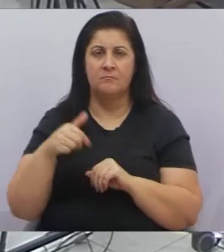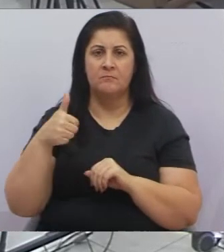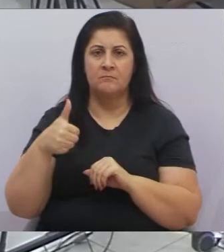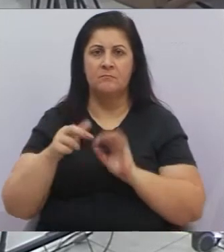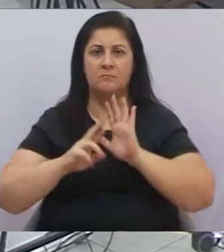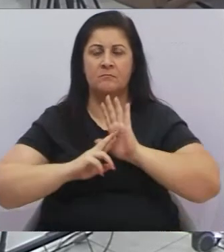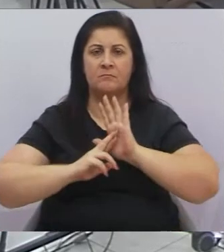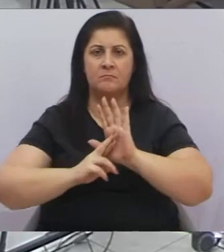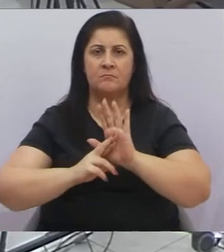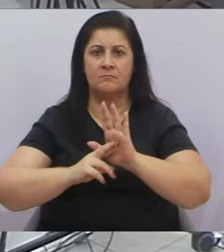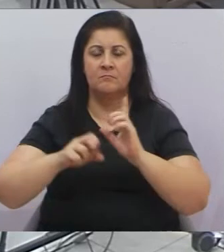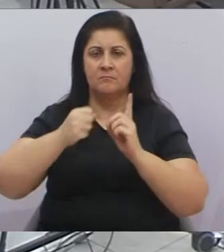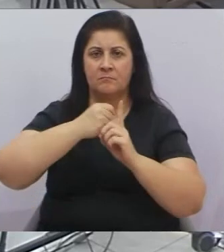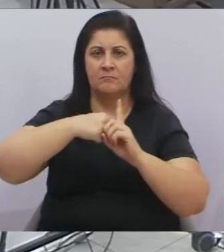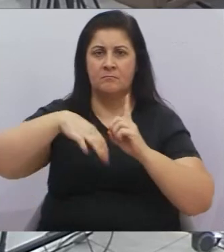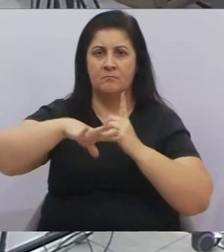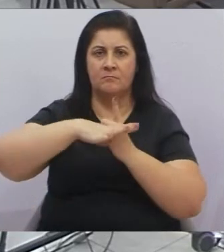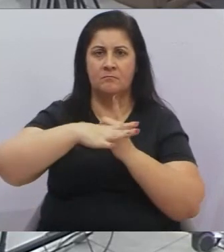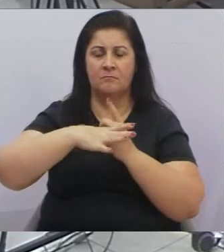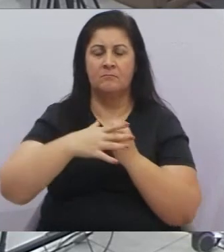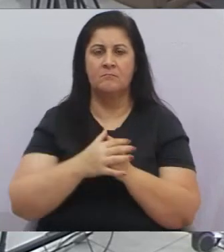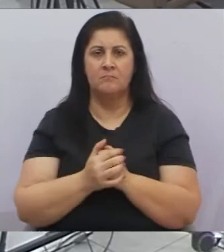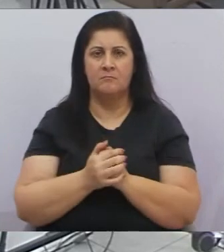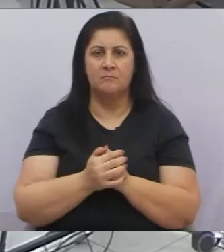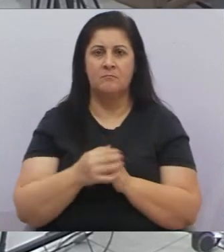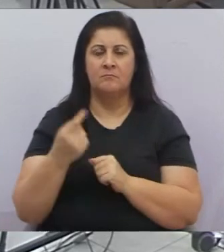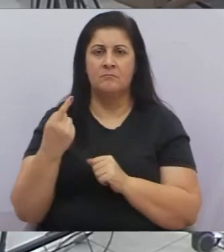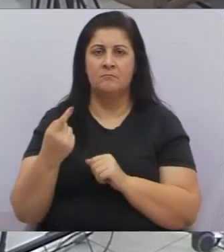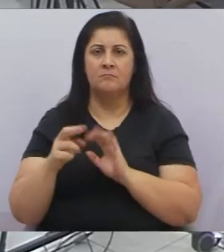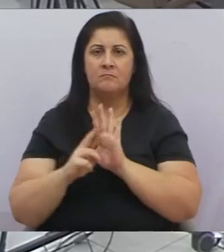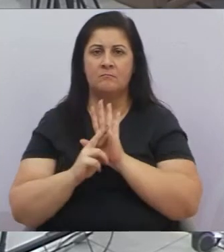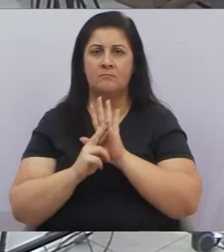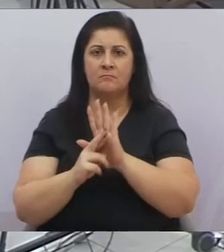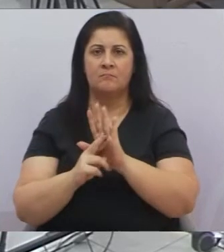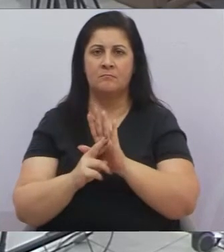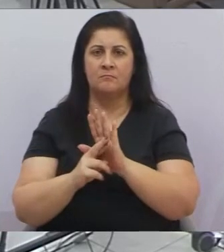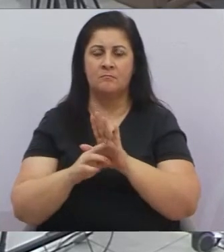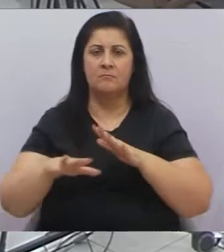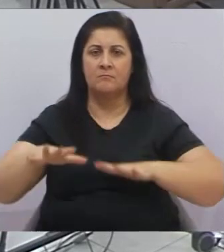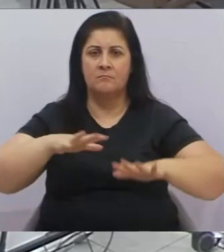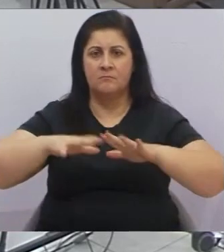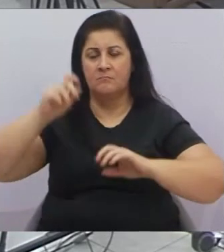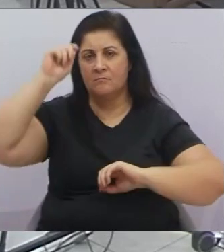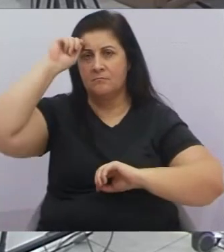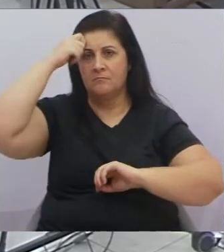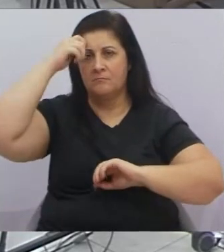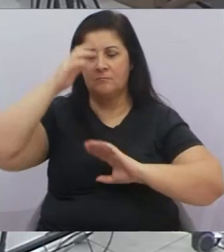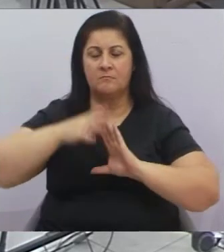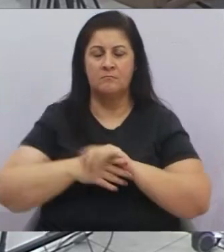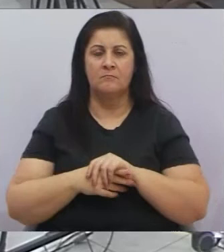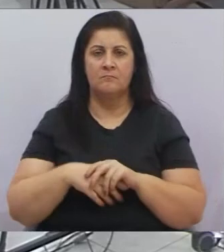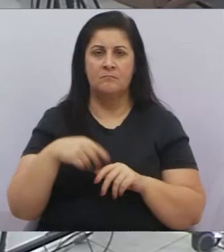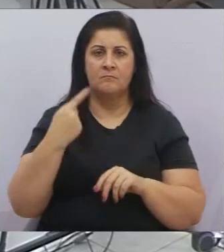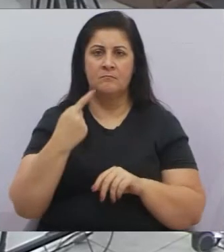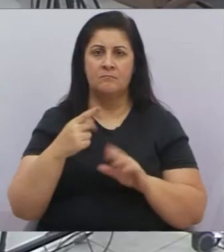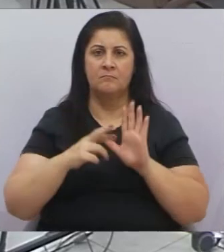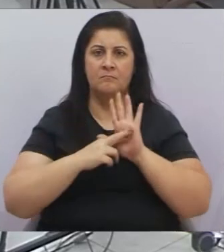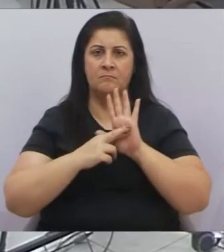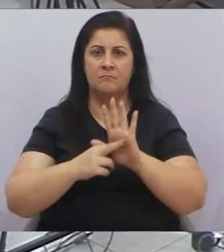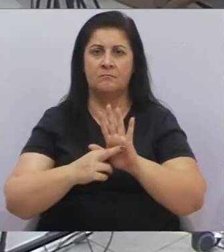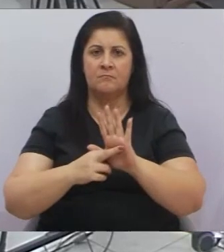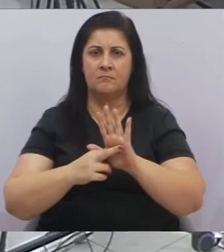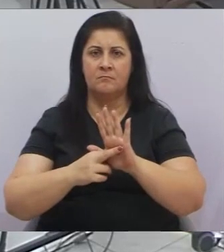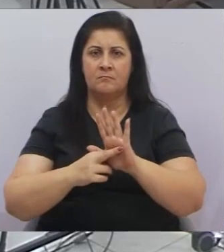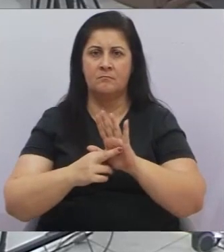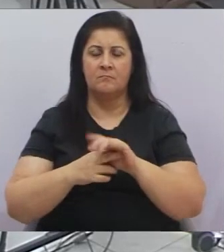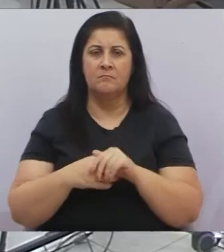civil organizada. A linha A, um representante do movimento negro. B, um representante da Organização de Defesa